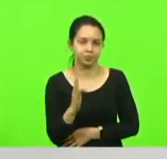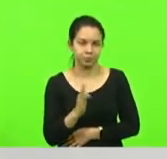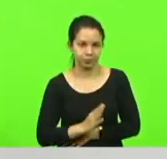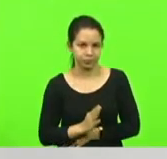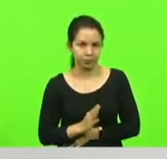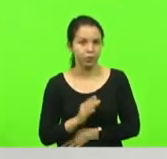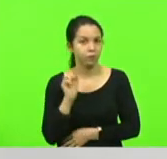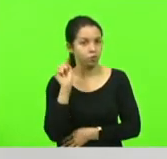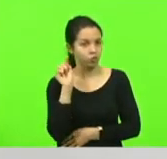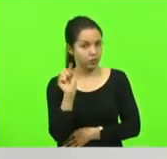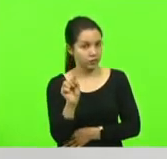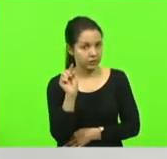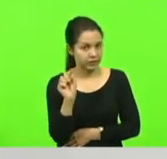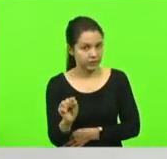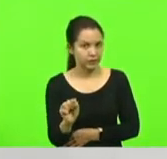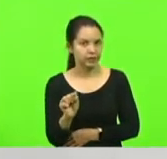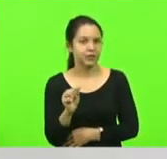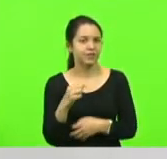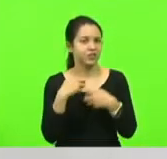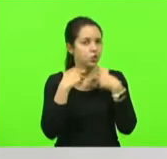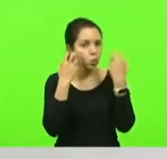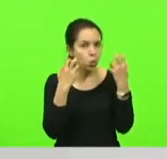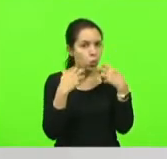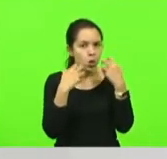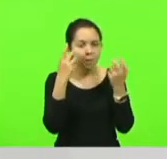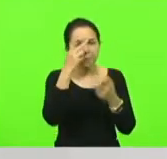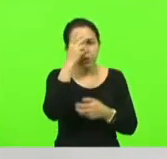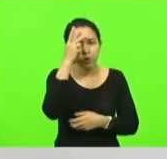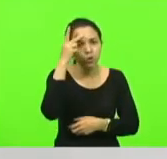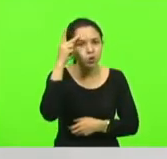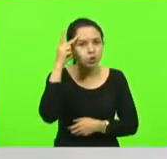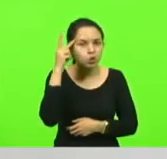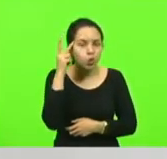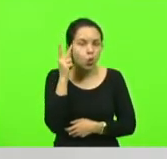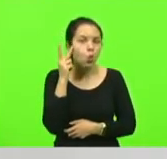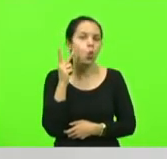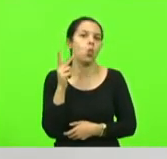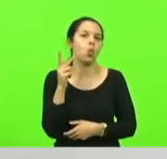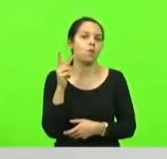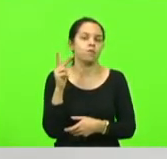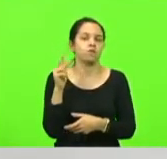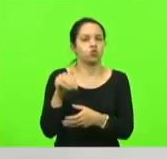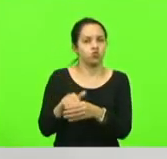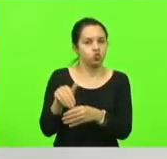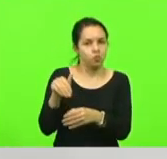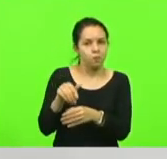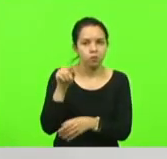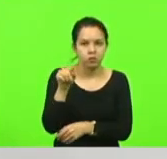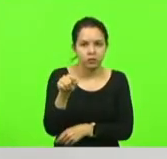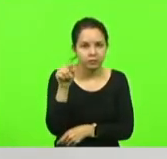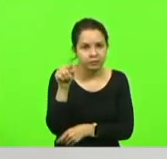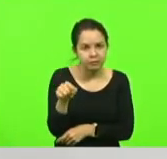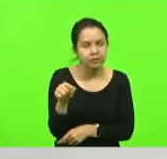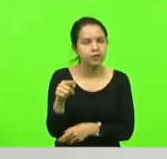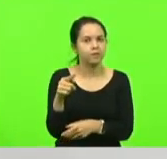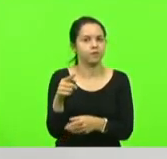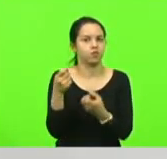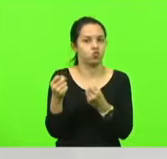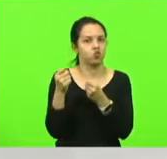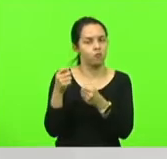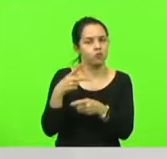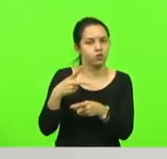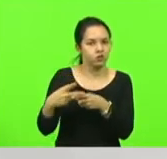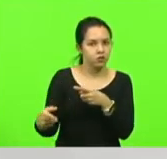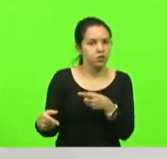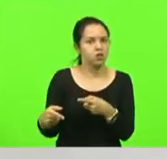Você é uma vergonha para quem torceu por você no dia 2 de fevereiro de 2019, quando você